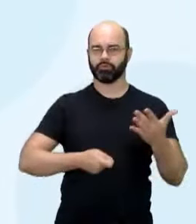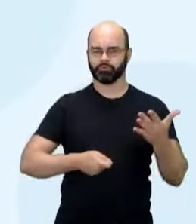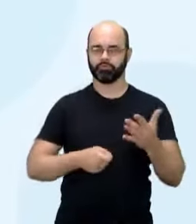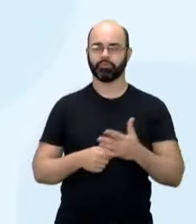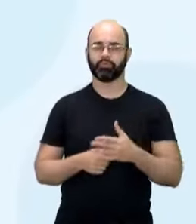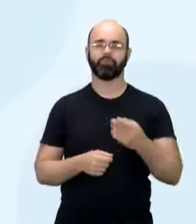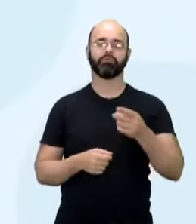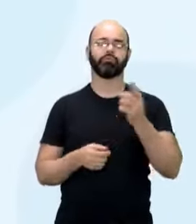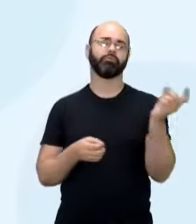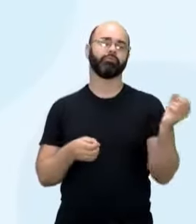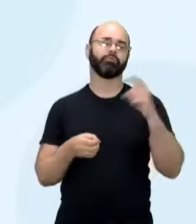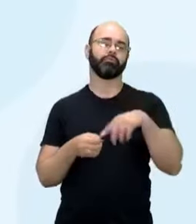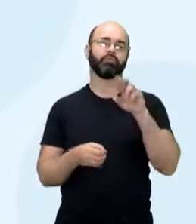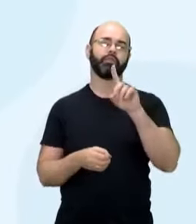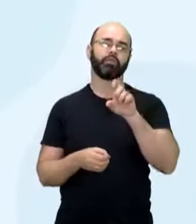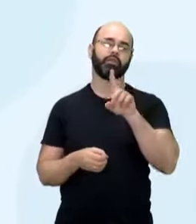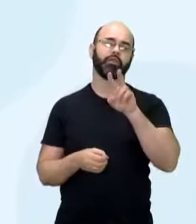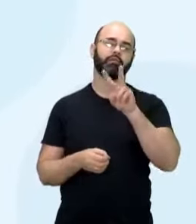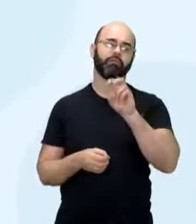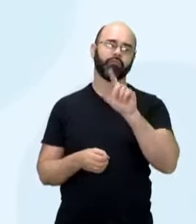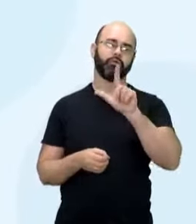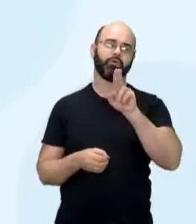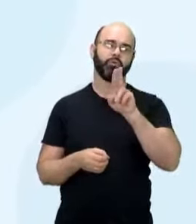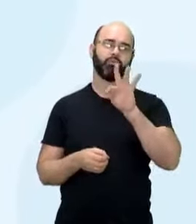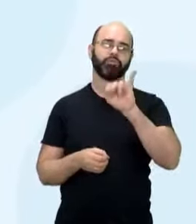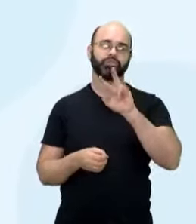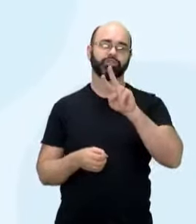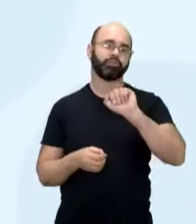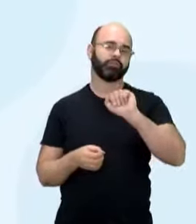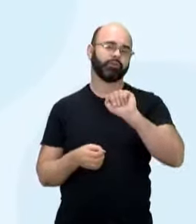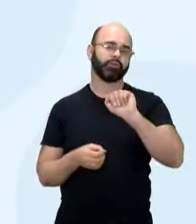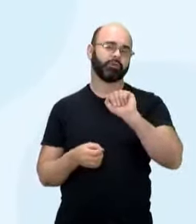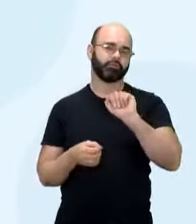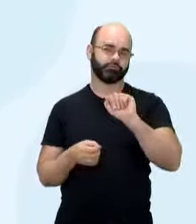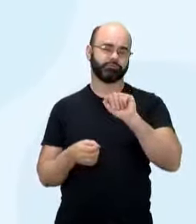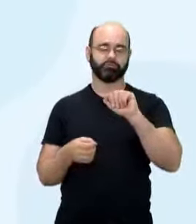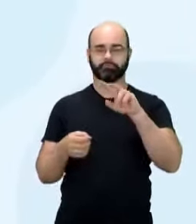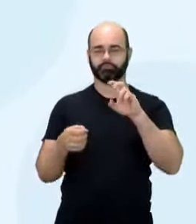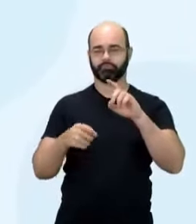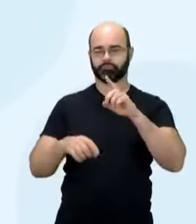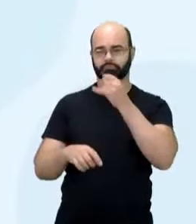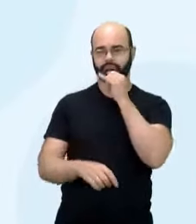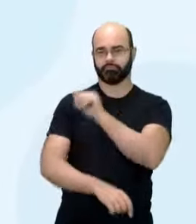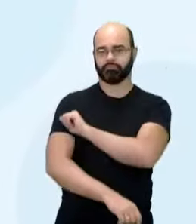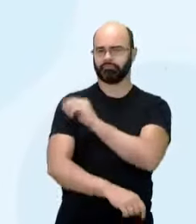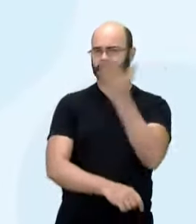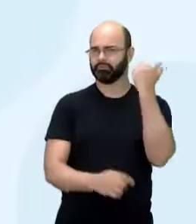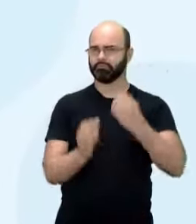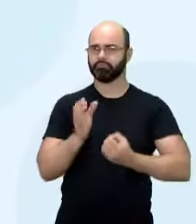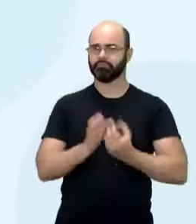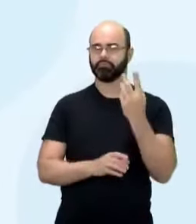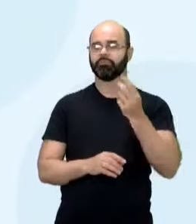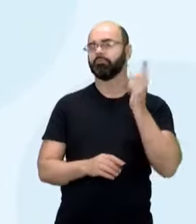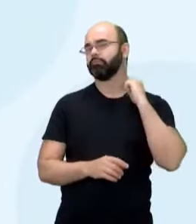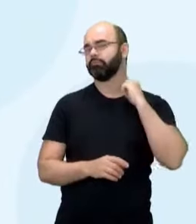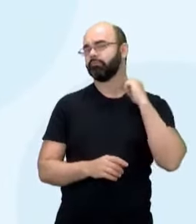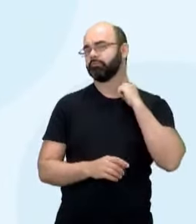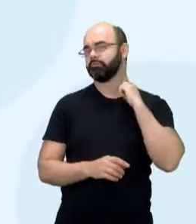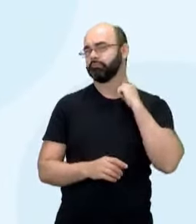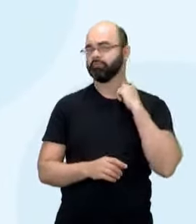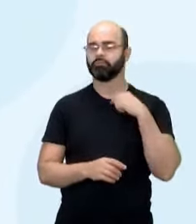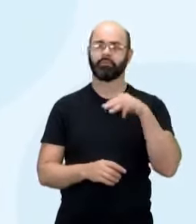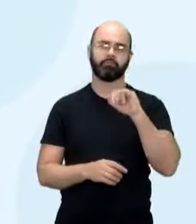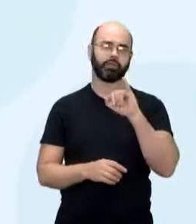instrumento Sena, que trouxe, de fato, esse mapeamento socioemocional dos estudantes, que lançamos em maio. Tivemos um encontro